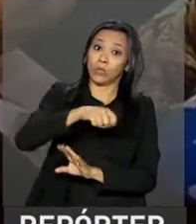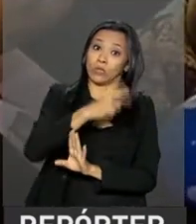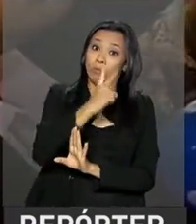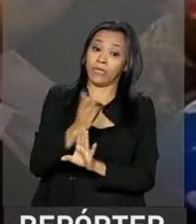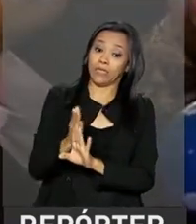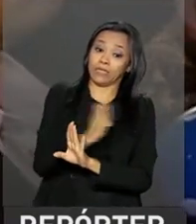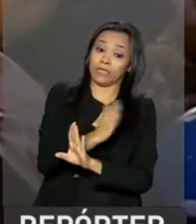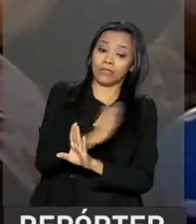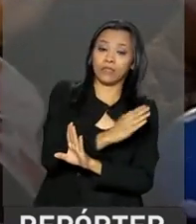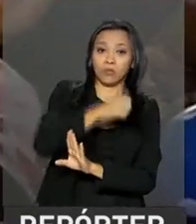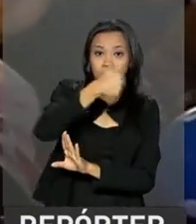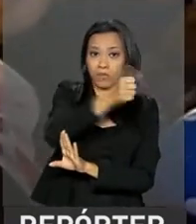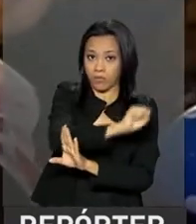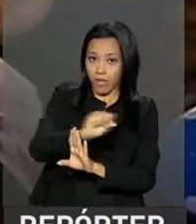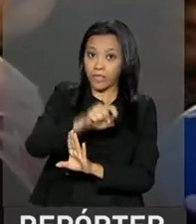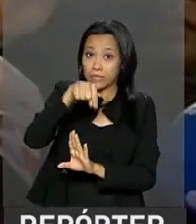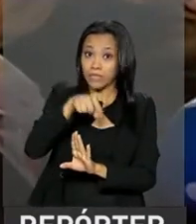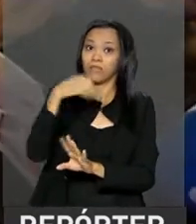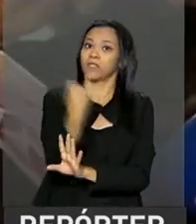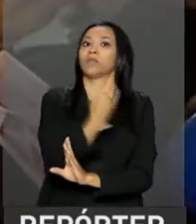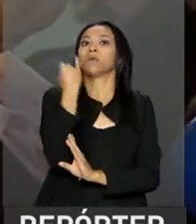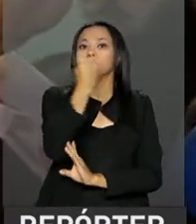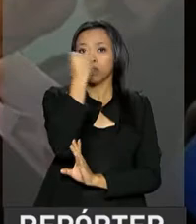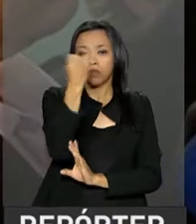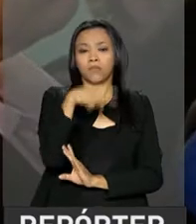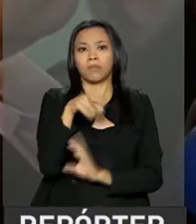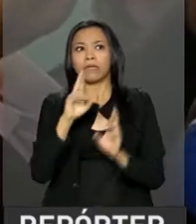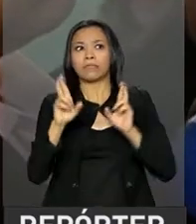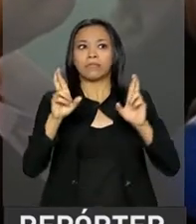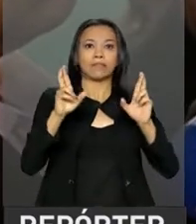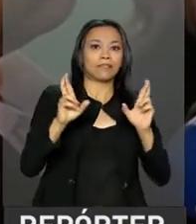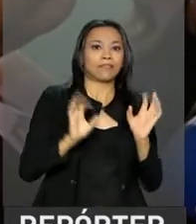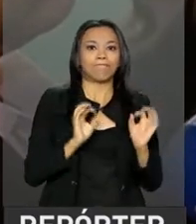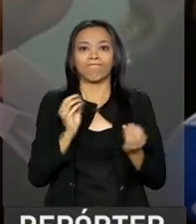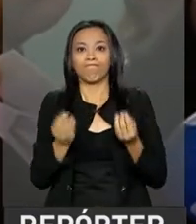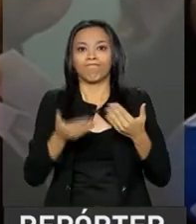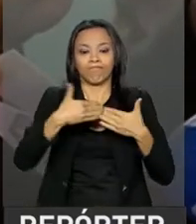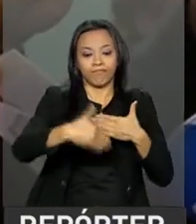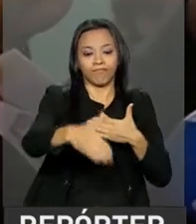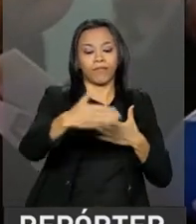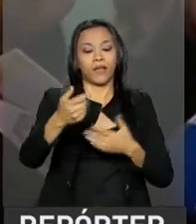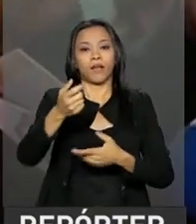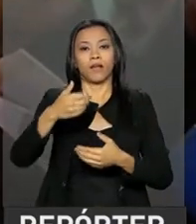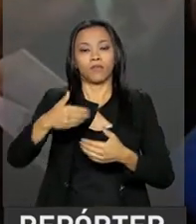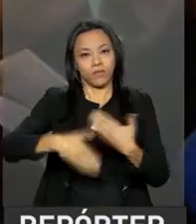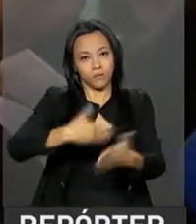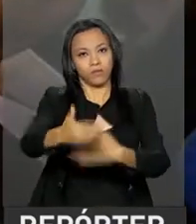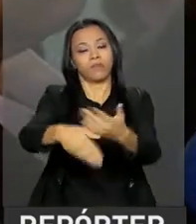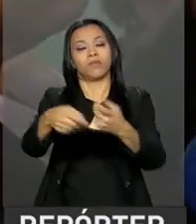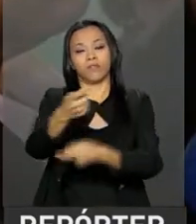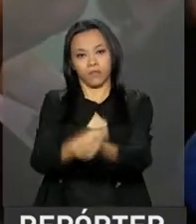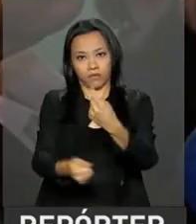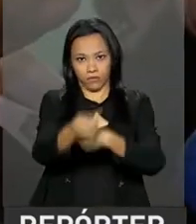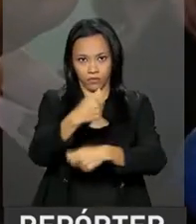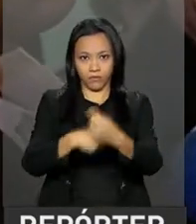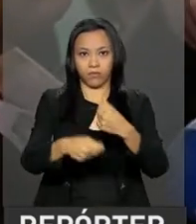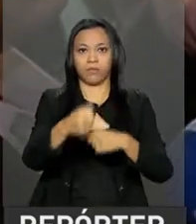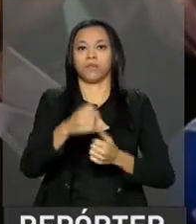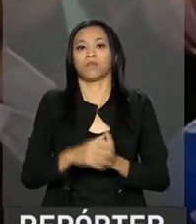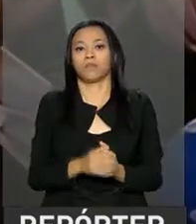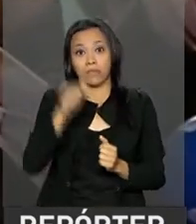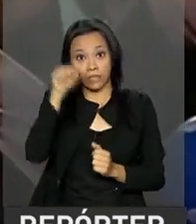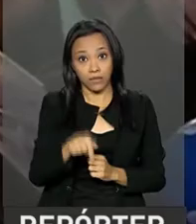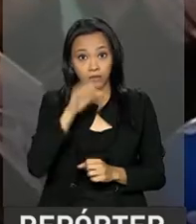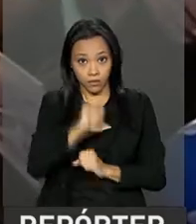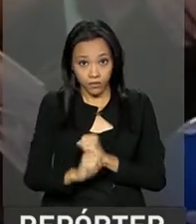ser muito importante para a expectativa e o crescimento econômico deste